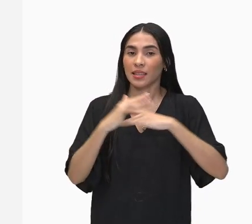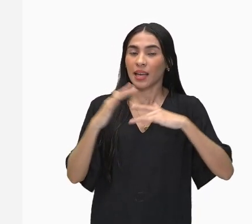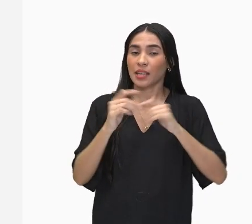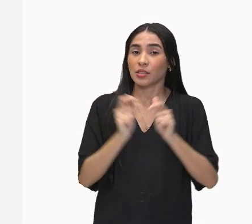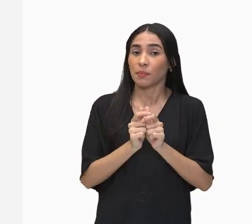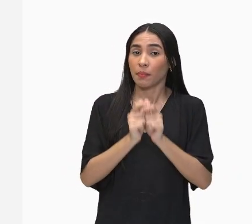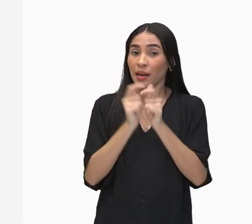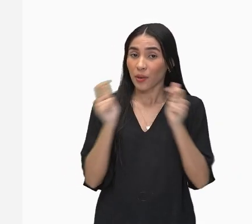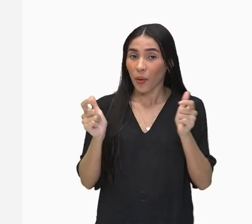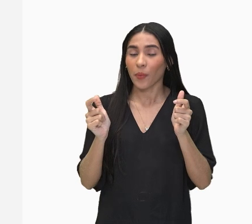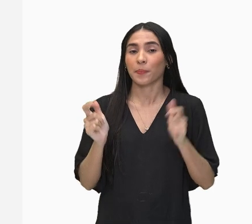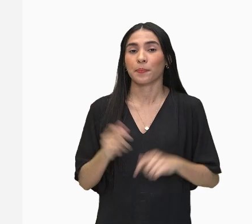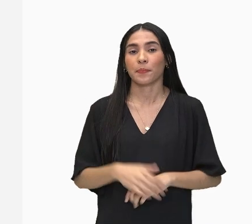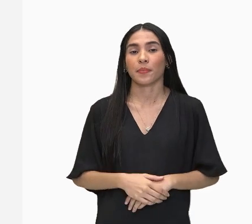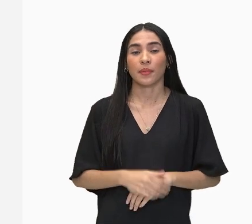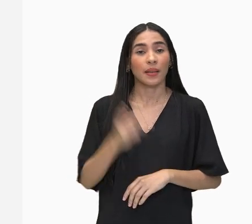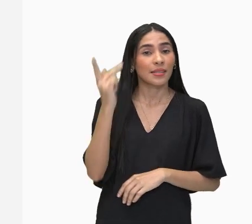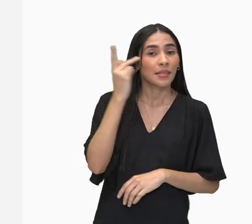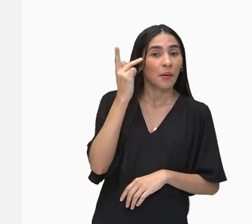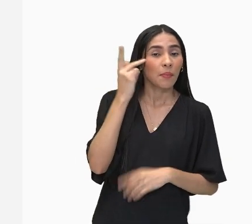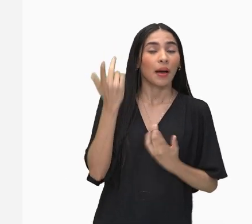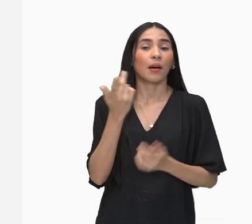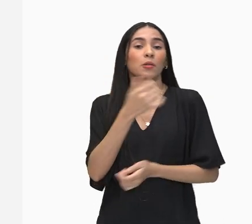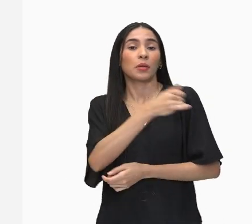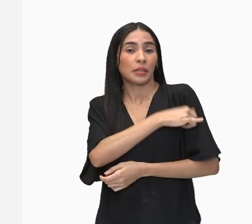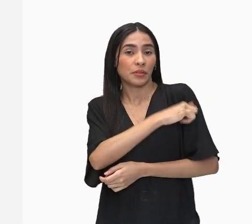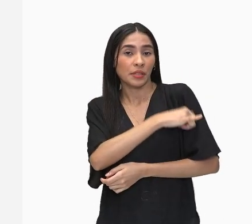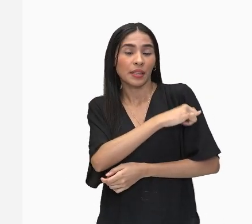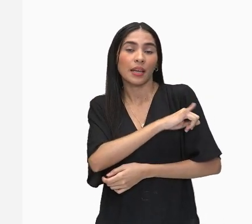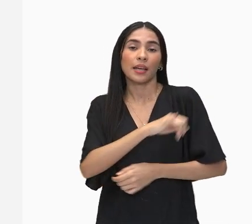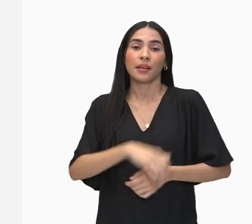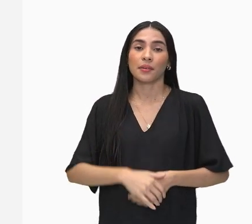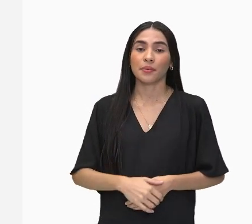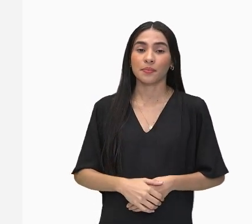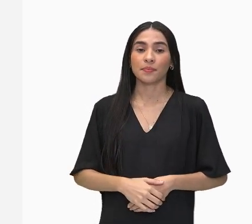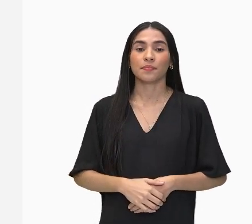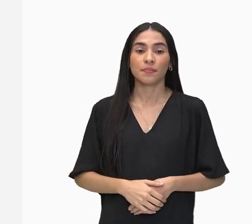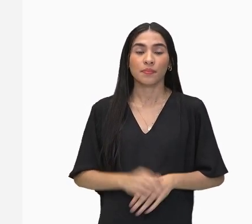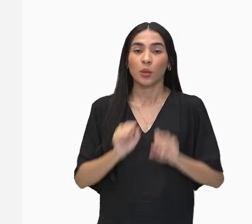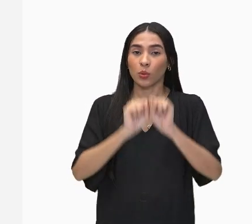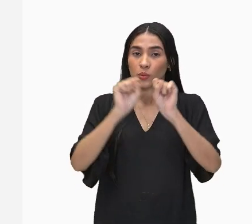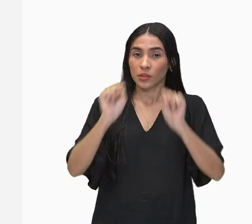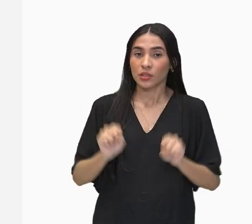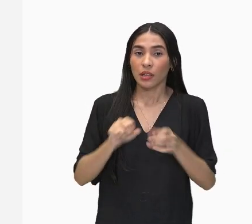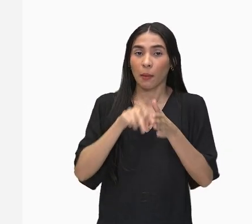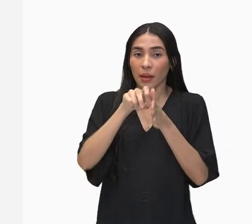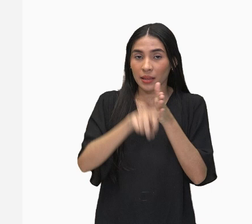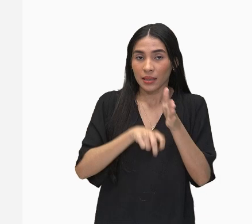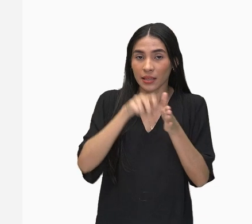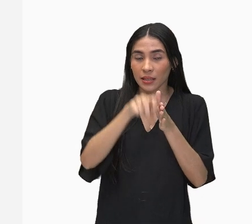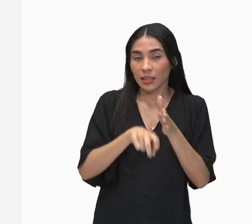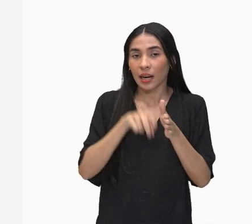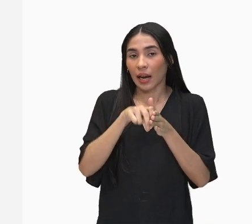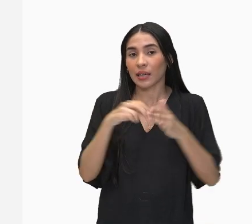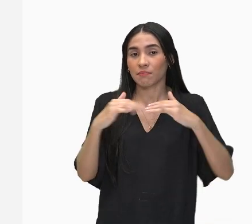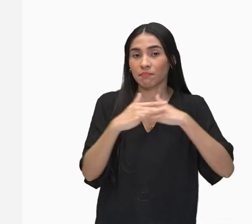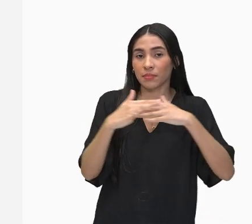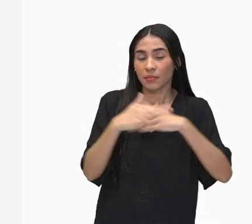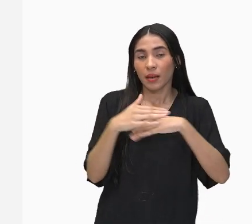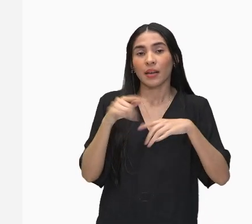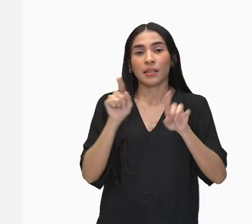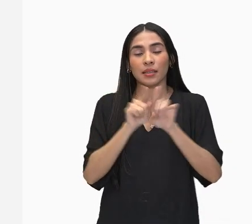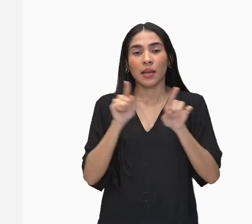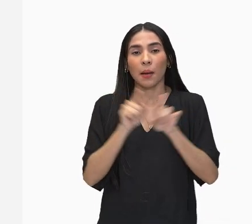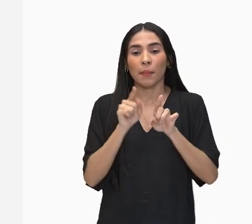cidades metropolitanas, como São Paulo, Rio de Janeiro, né? Os sistemas de trens urbanos e suburbanos, ele opera